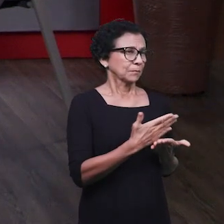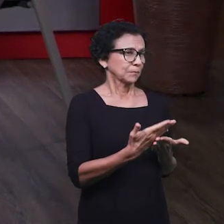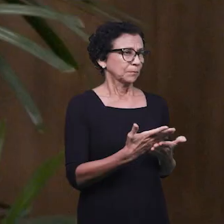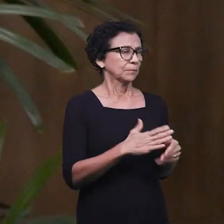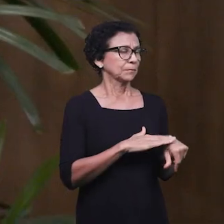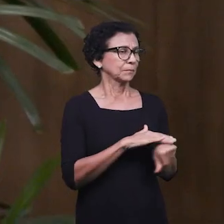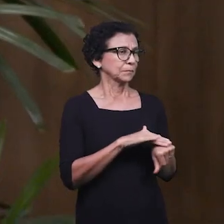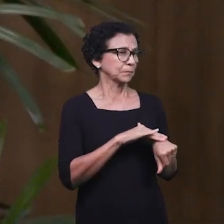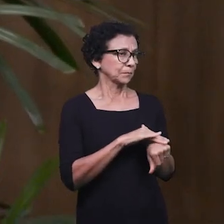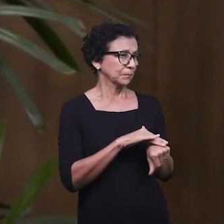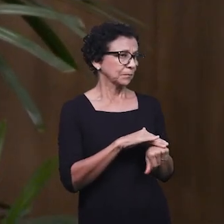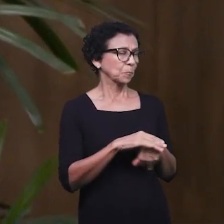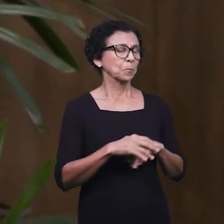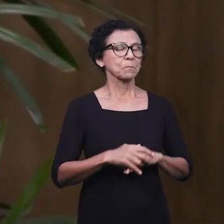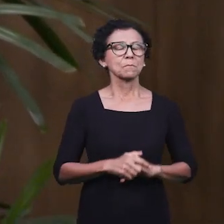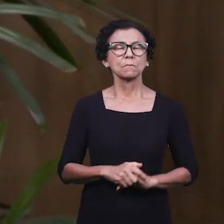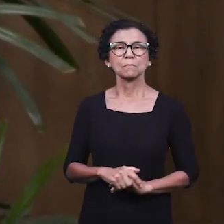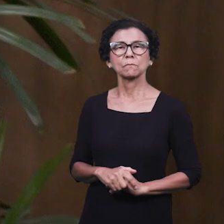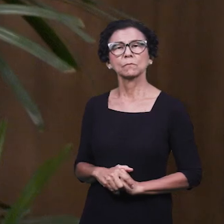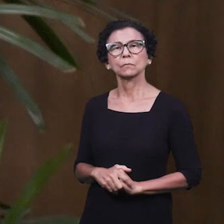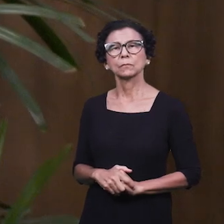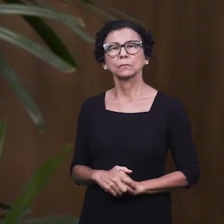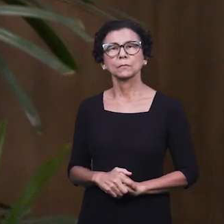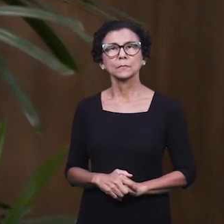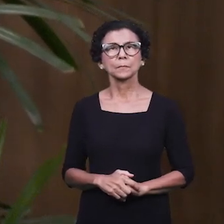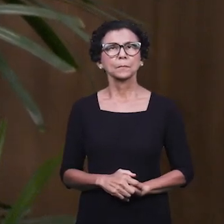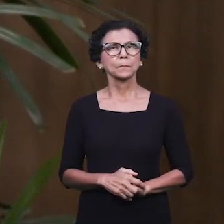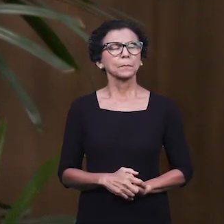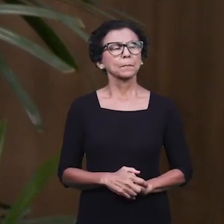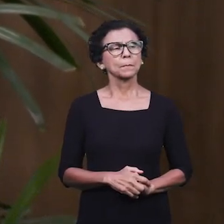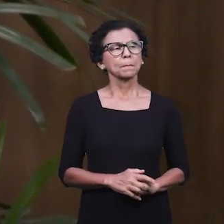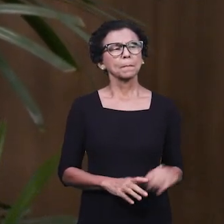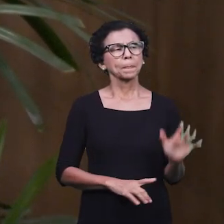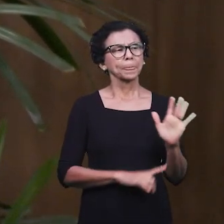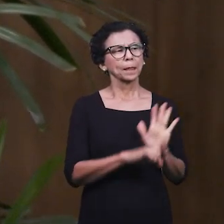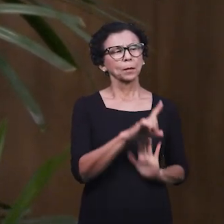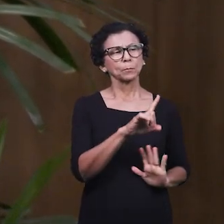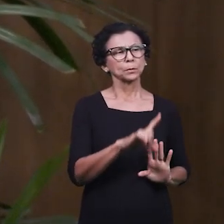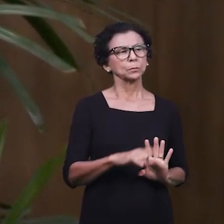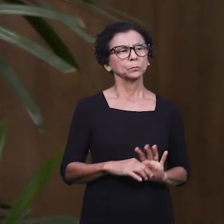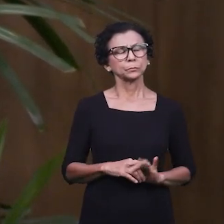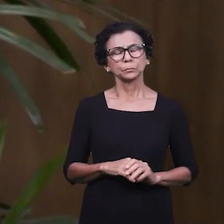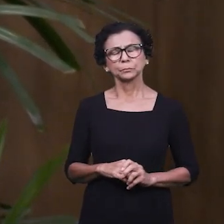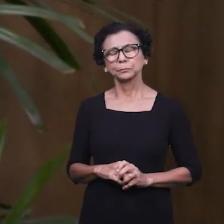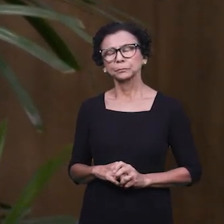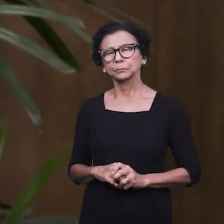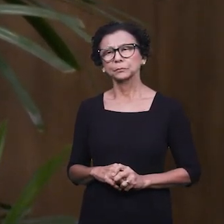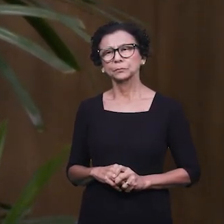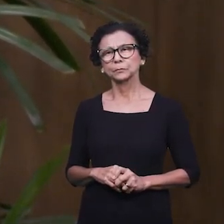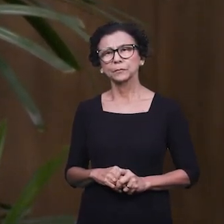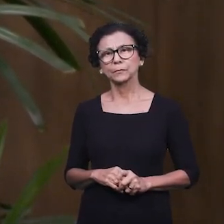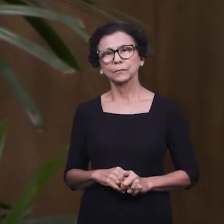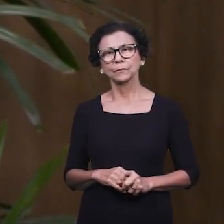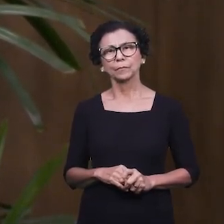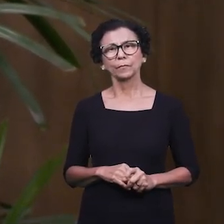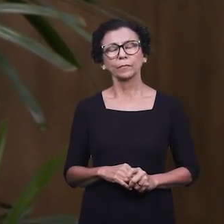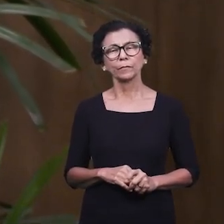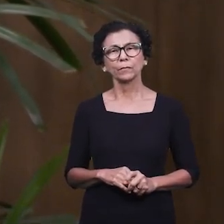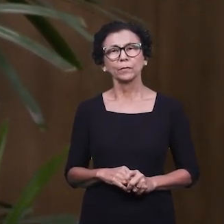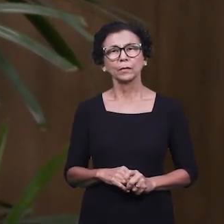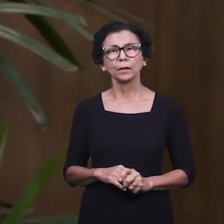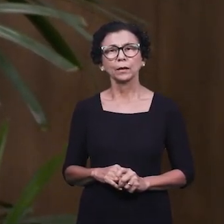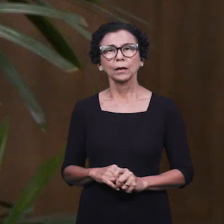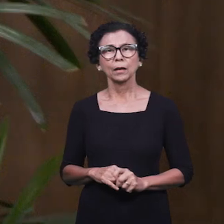conversa, eu queria, assim, primeira pergunta, qual a importância da família fazer